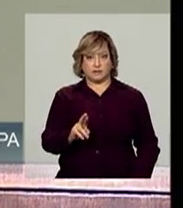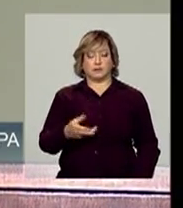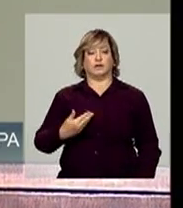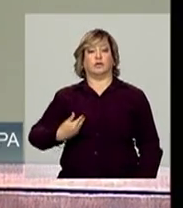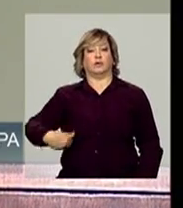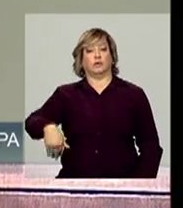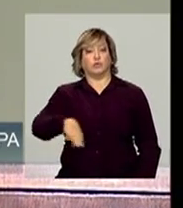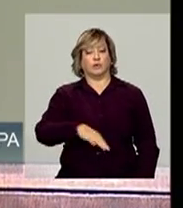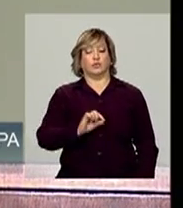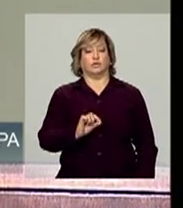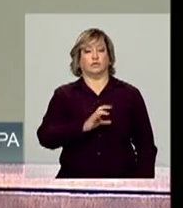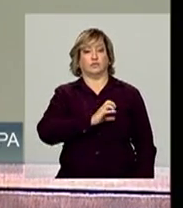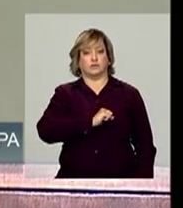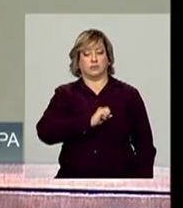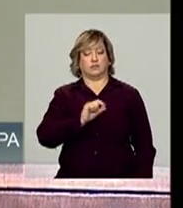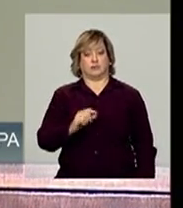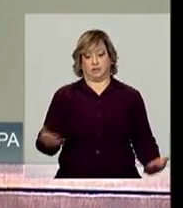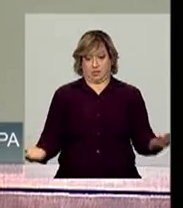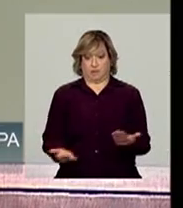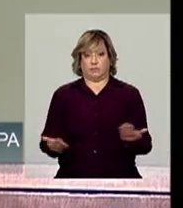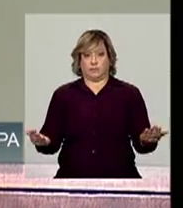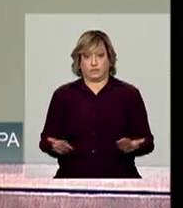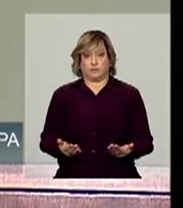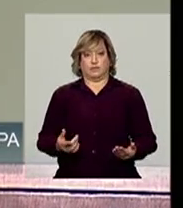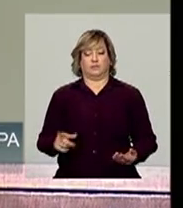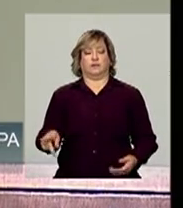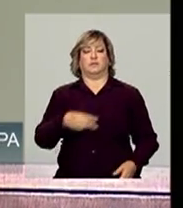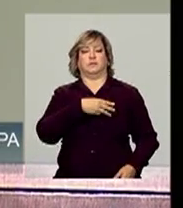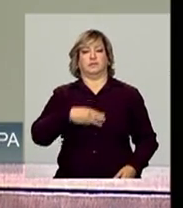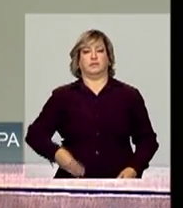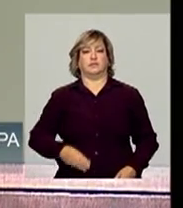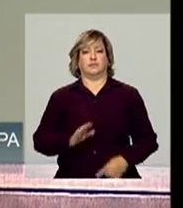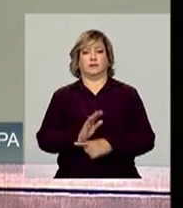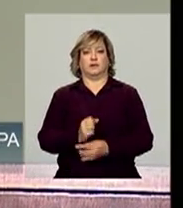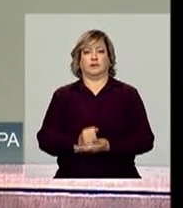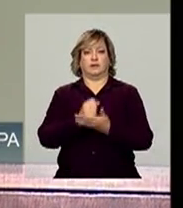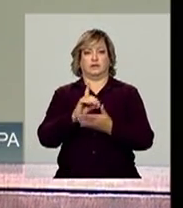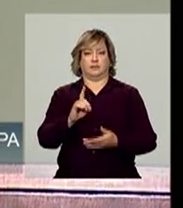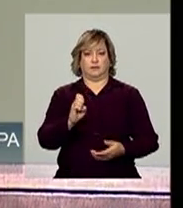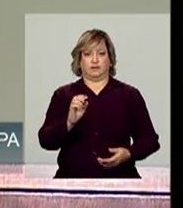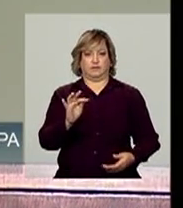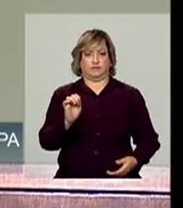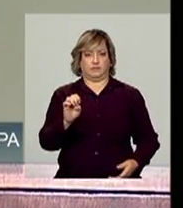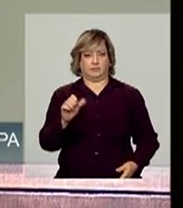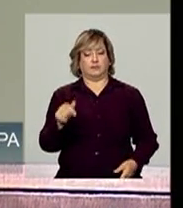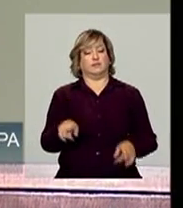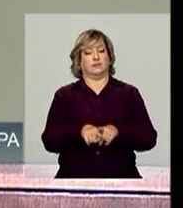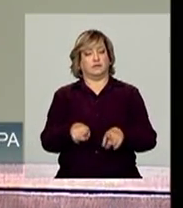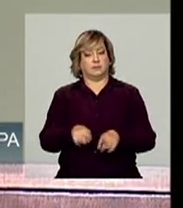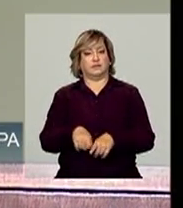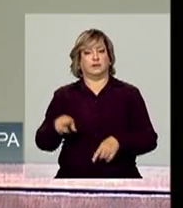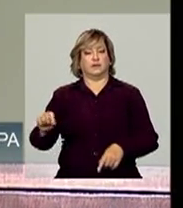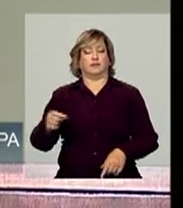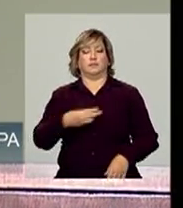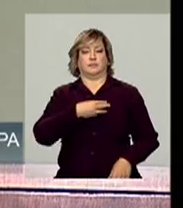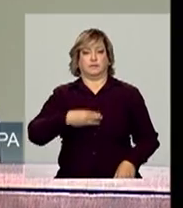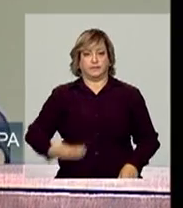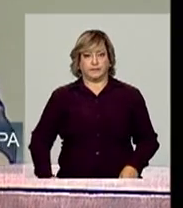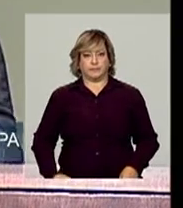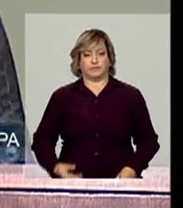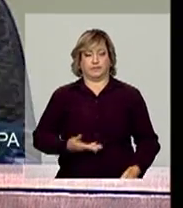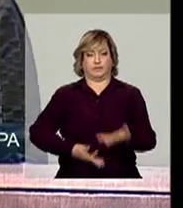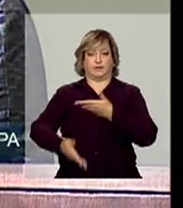nosso querido atual ministro da Defesa e então o ministro das Relações Exteriores, Celso